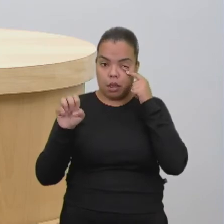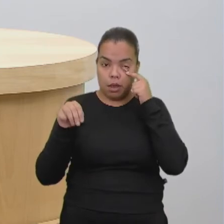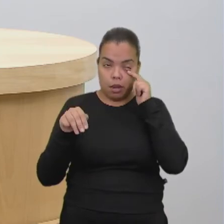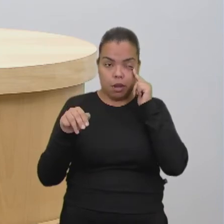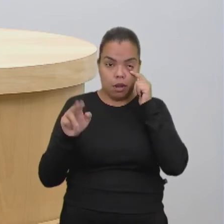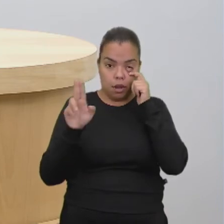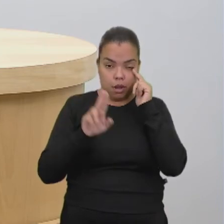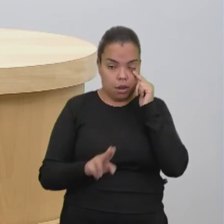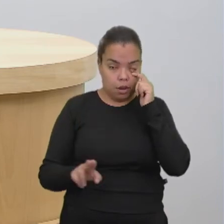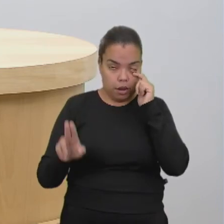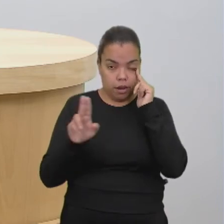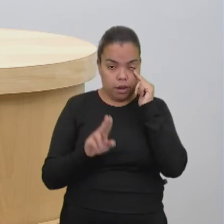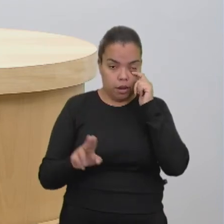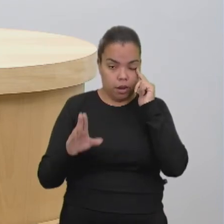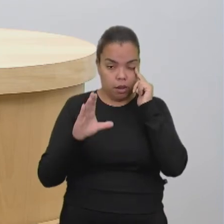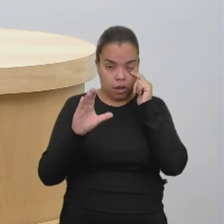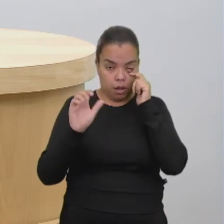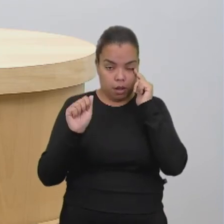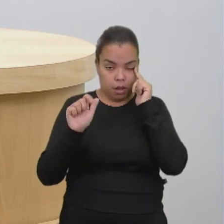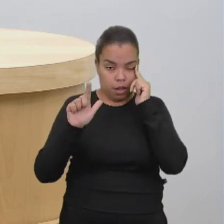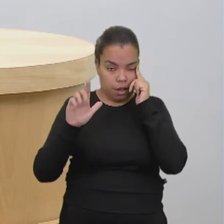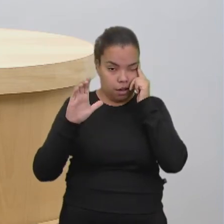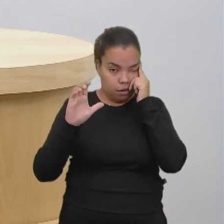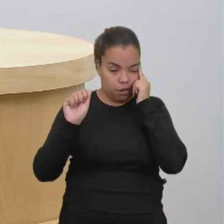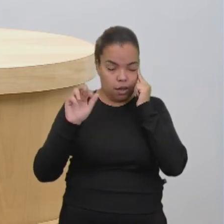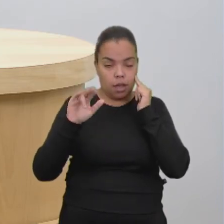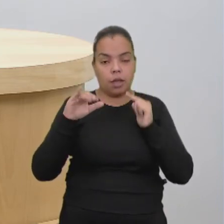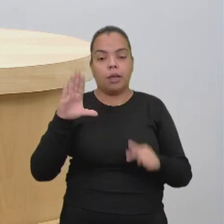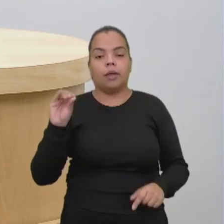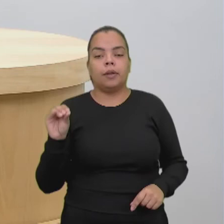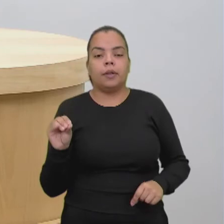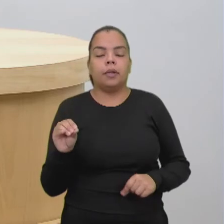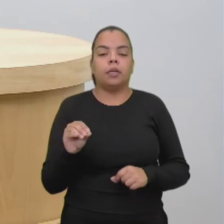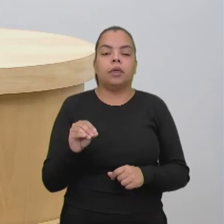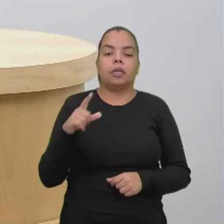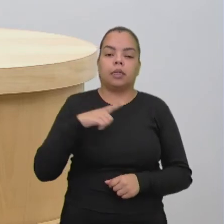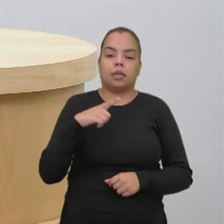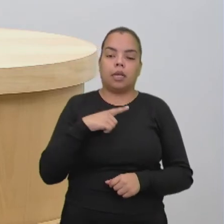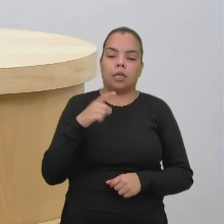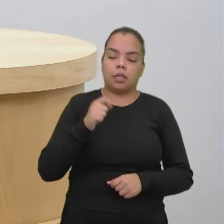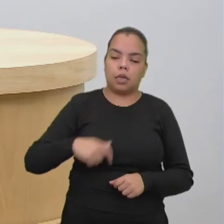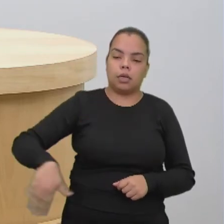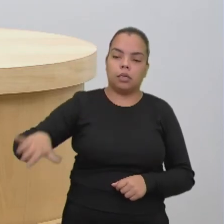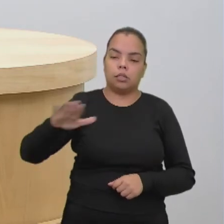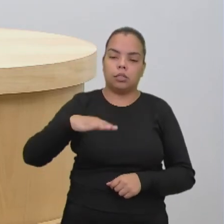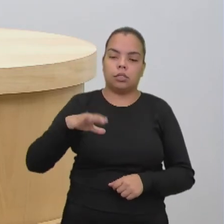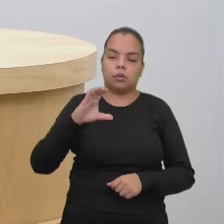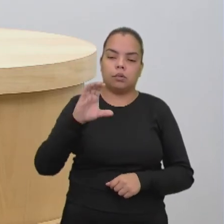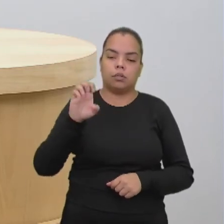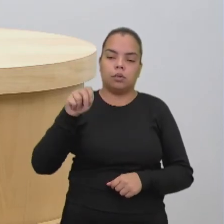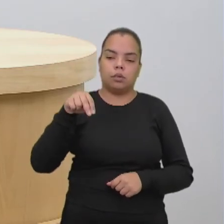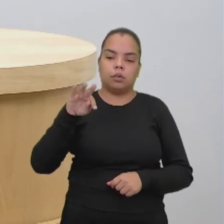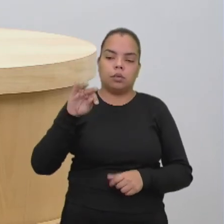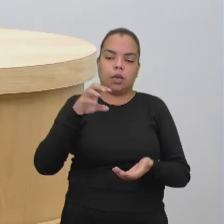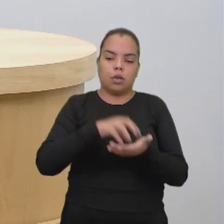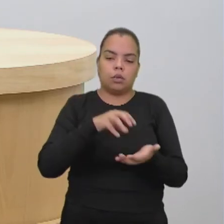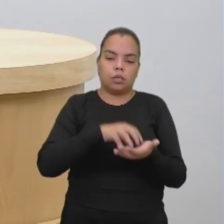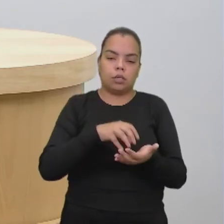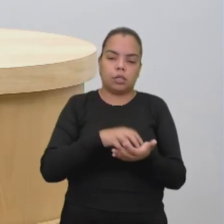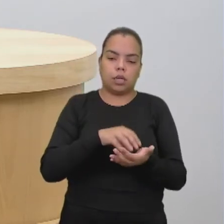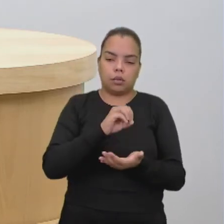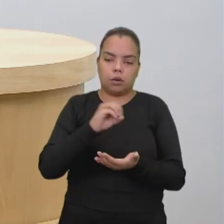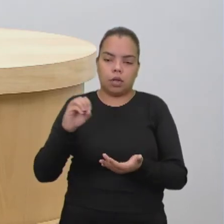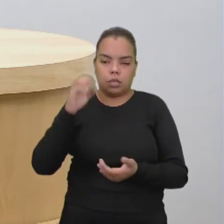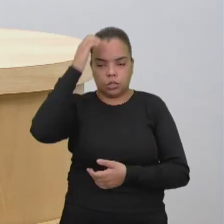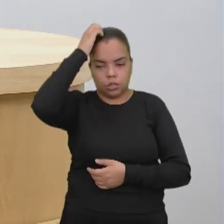calcário, né? Então a gente tem exemplo aqui no Centro-Oeste, né, que era uma região extremamente de acidez do solo, né, e foi